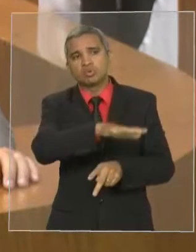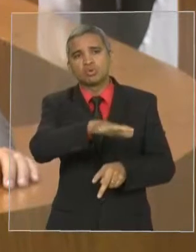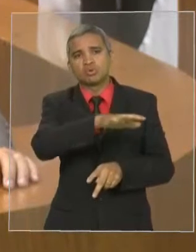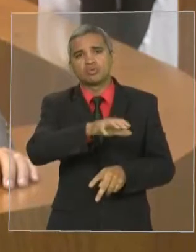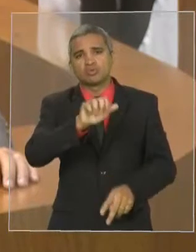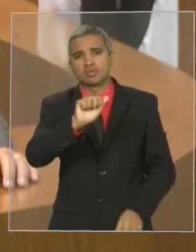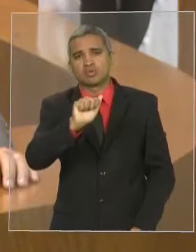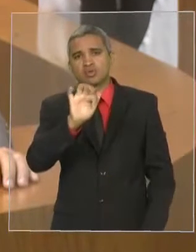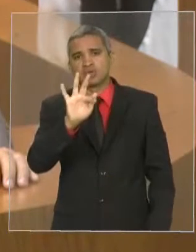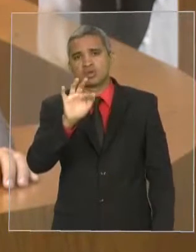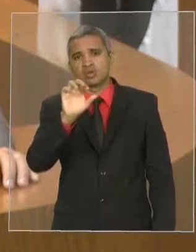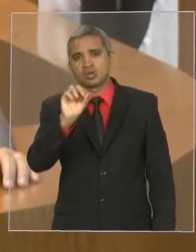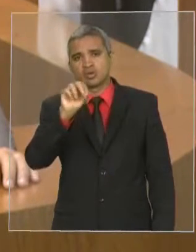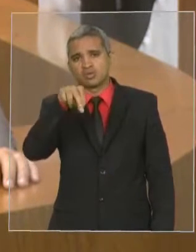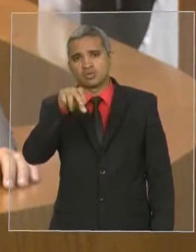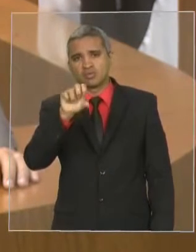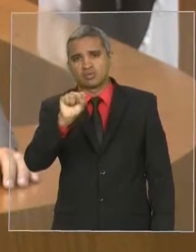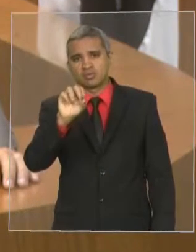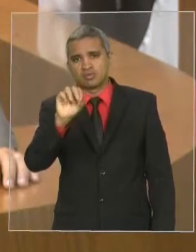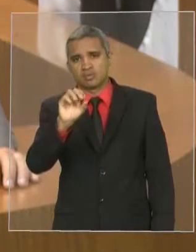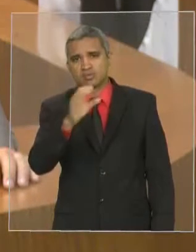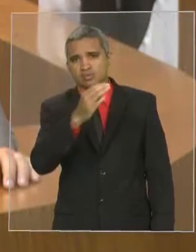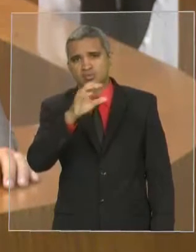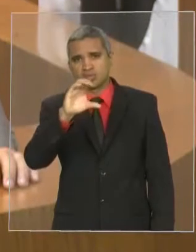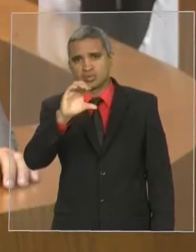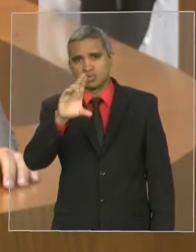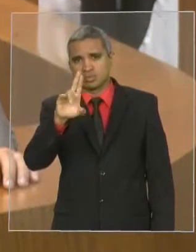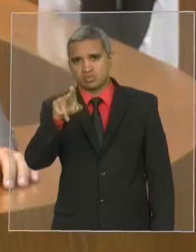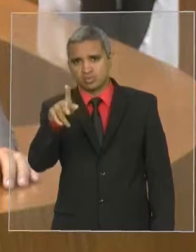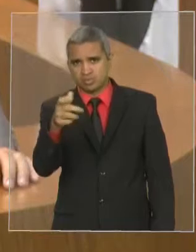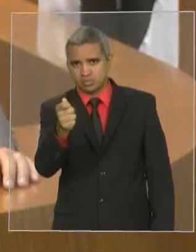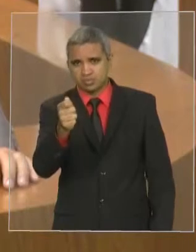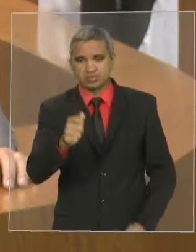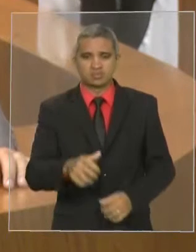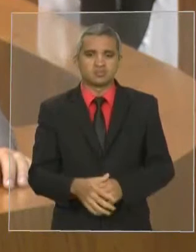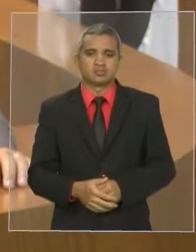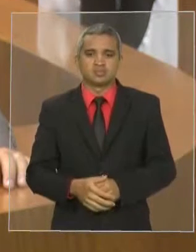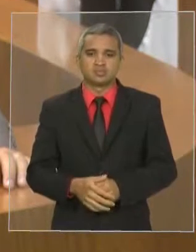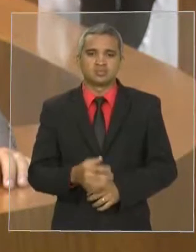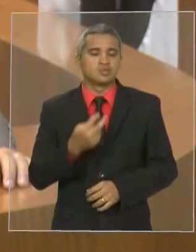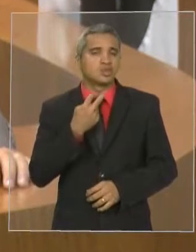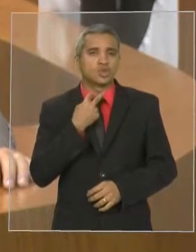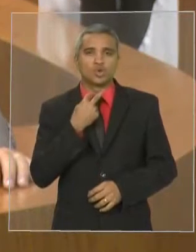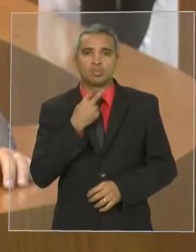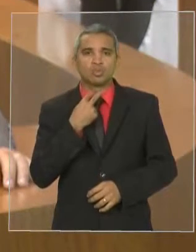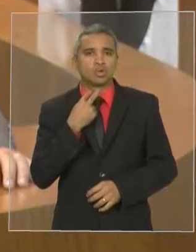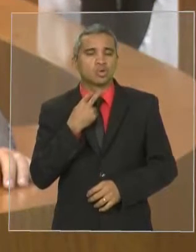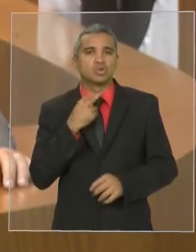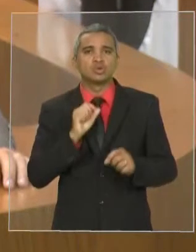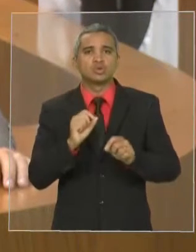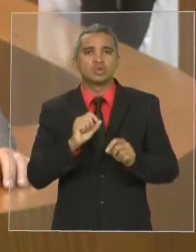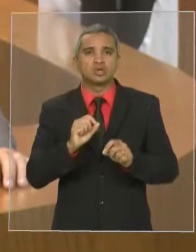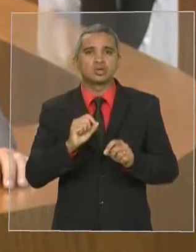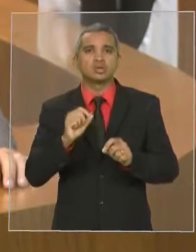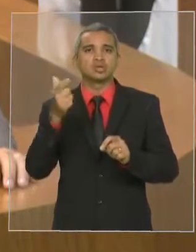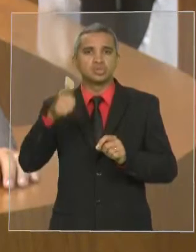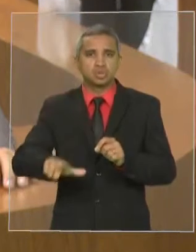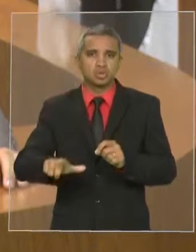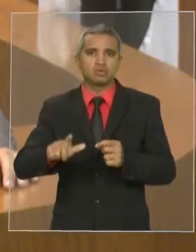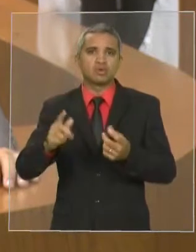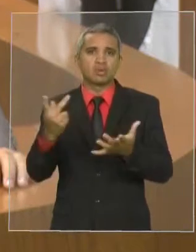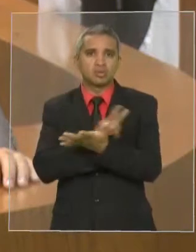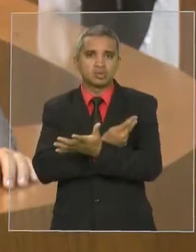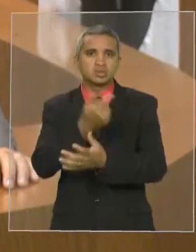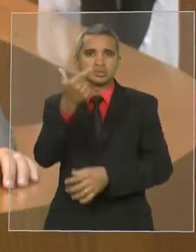possa fazer disso uma coisa rotineira no estado do Maranhão, que é as